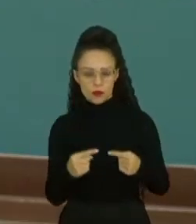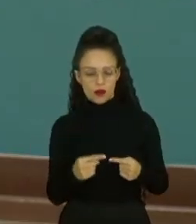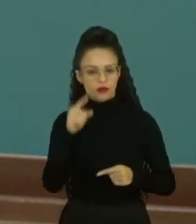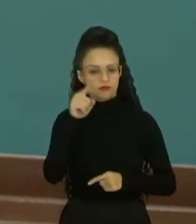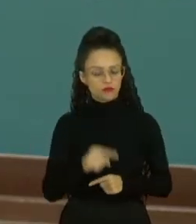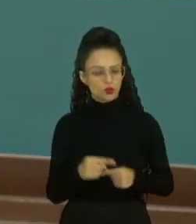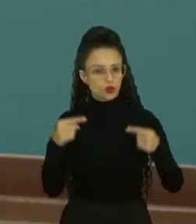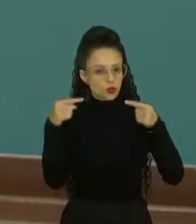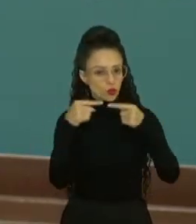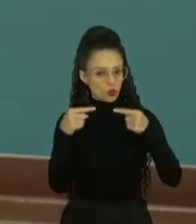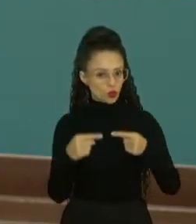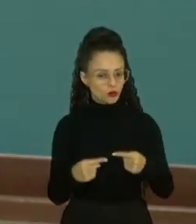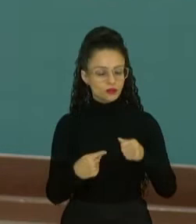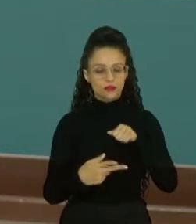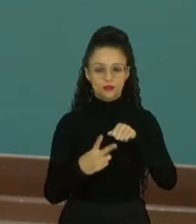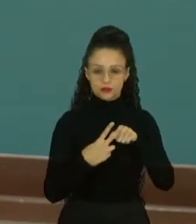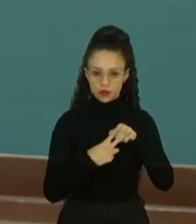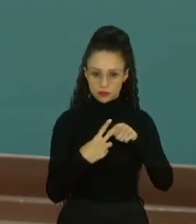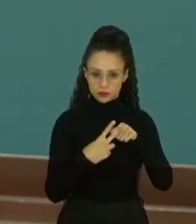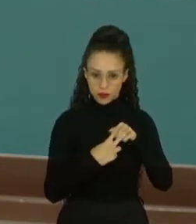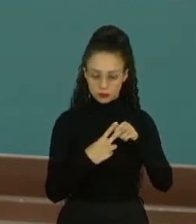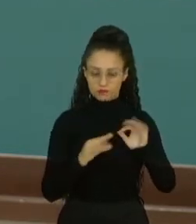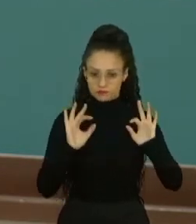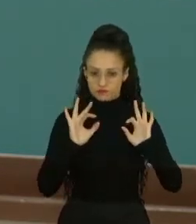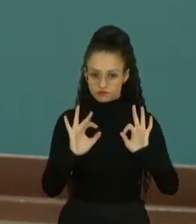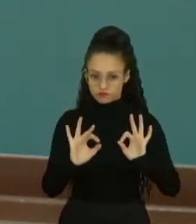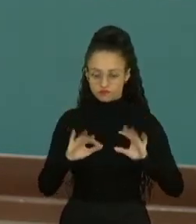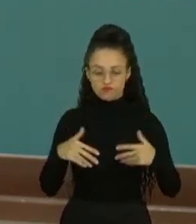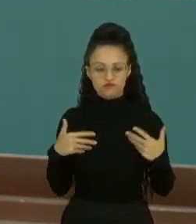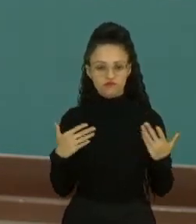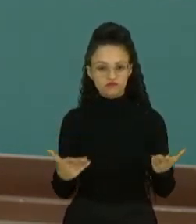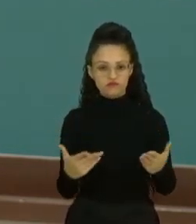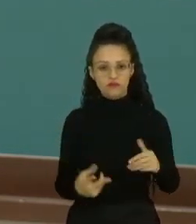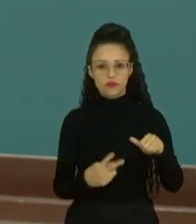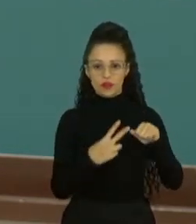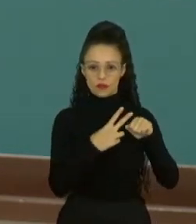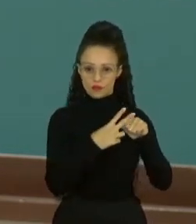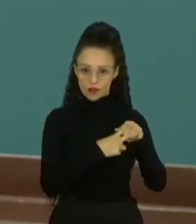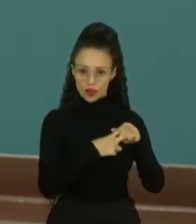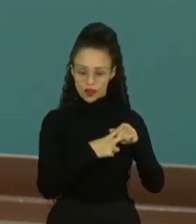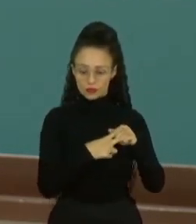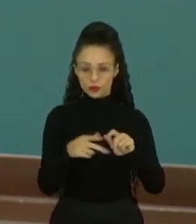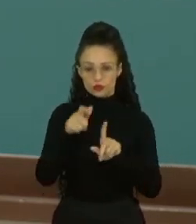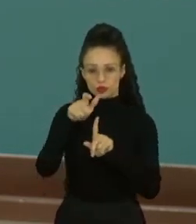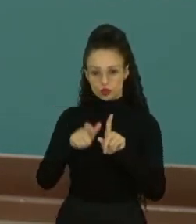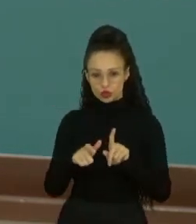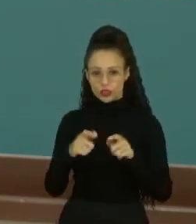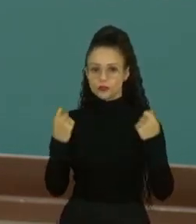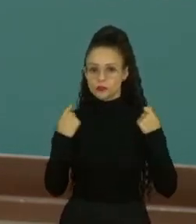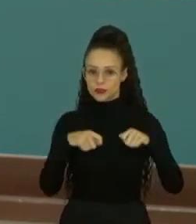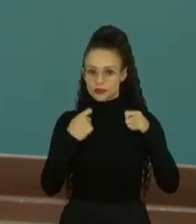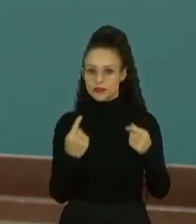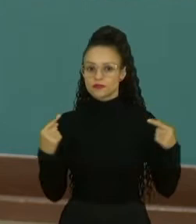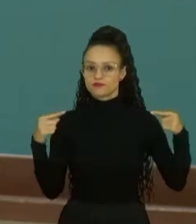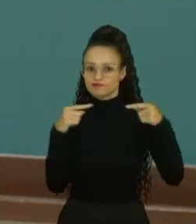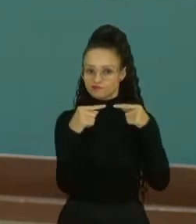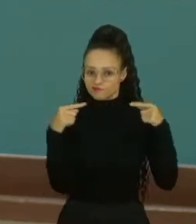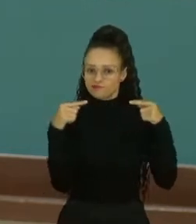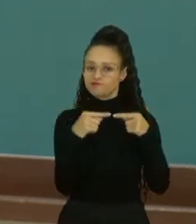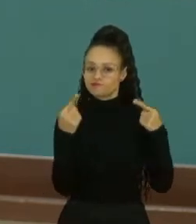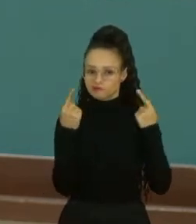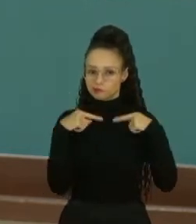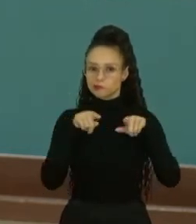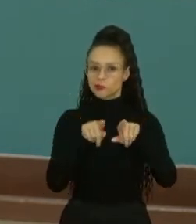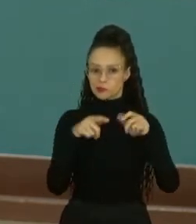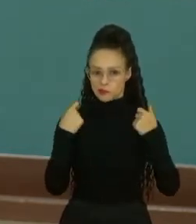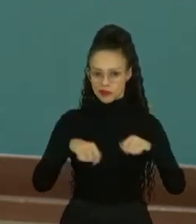chamamos de concordância verbal, né? Então, o verbo e o sujeito, eles precisam concordar, né,